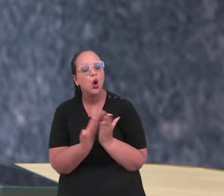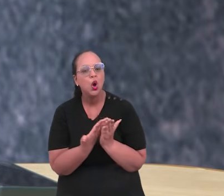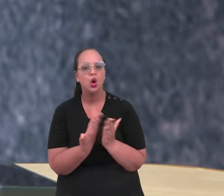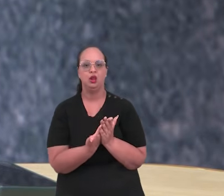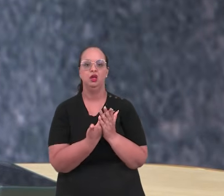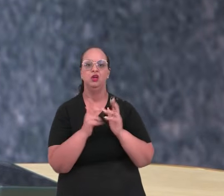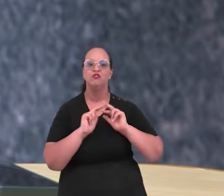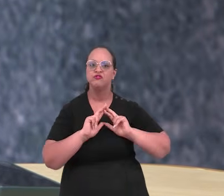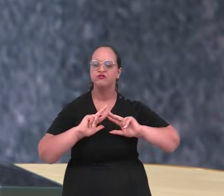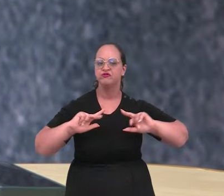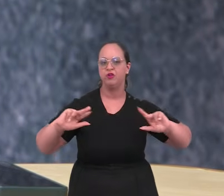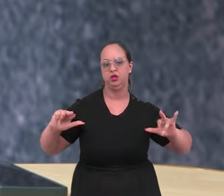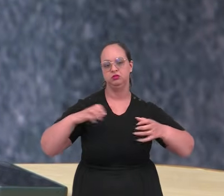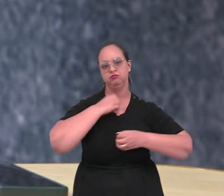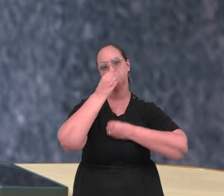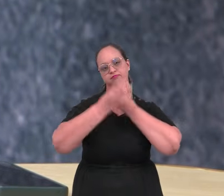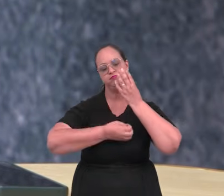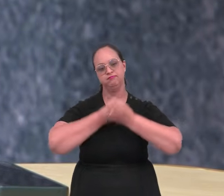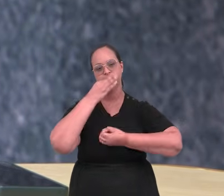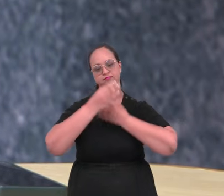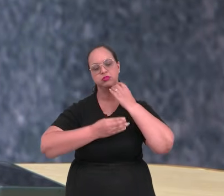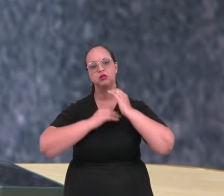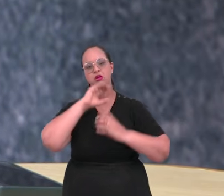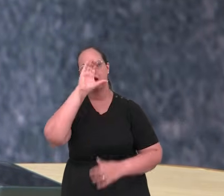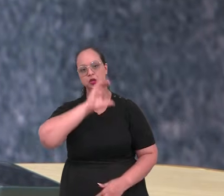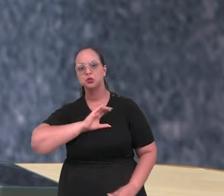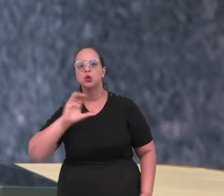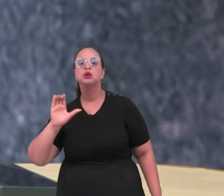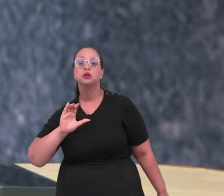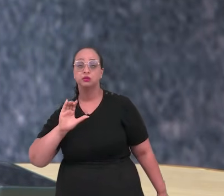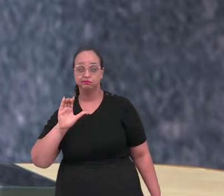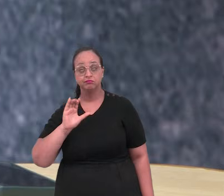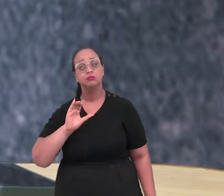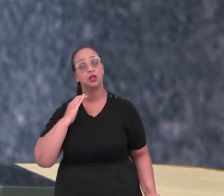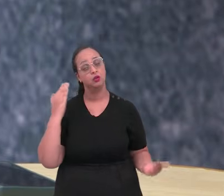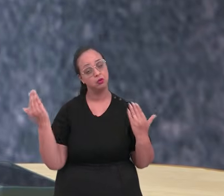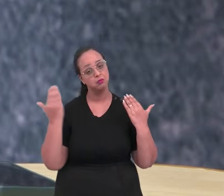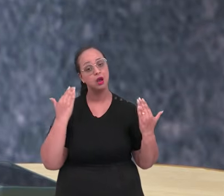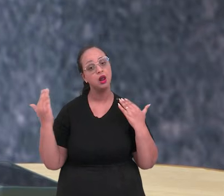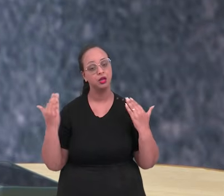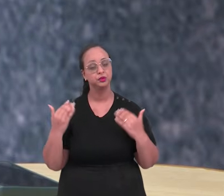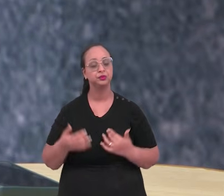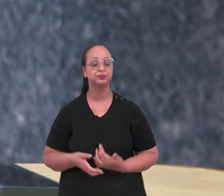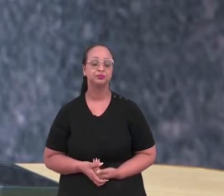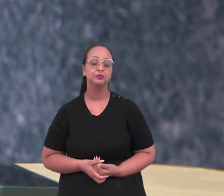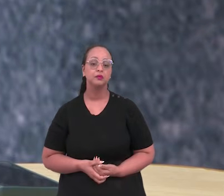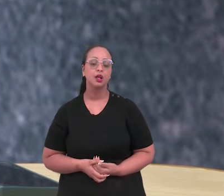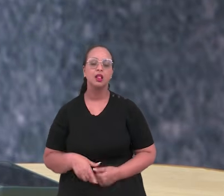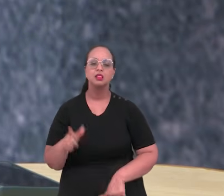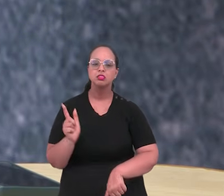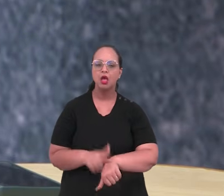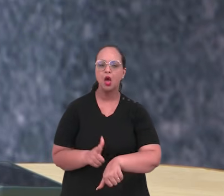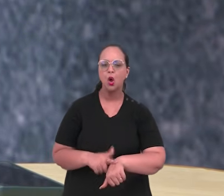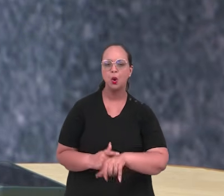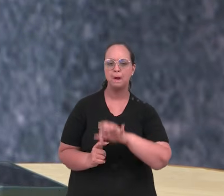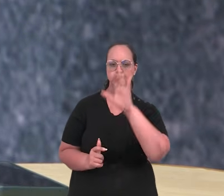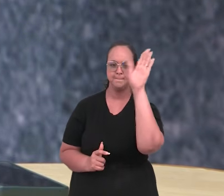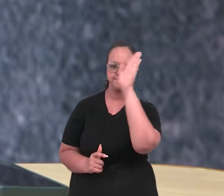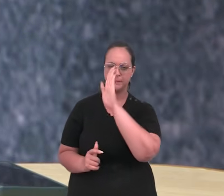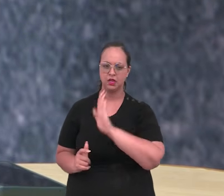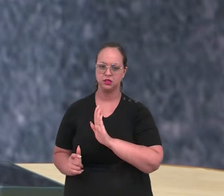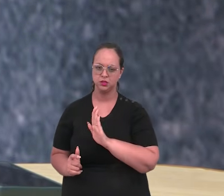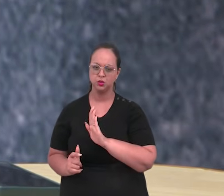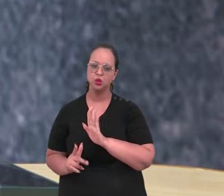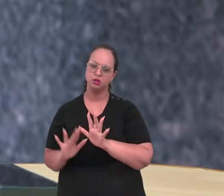são aí confessionais, católicas. Isso tem muito a ver com essa época. Então, quando eles vêm aqui para o Brasil, era o comecinho da colonização